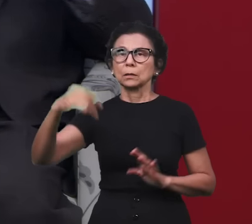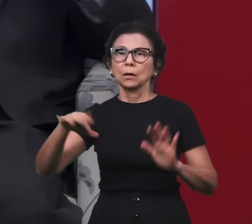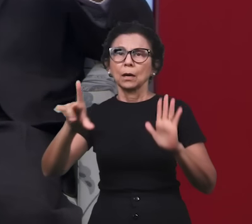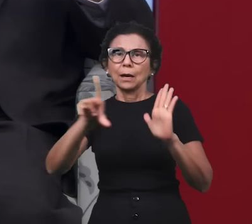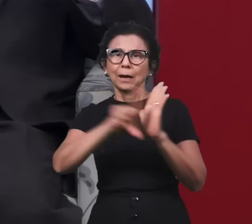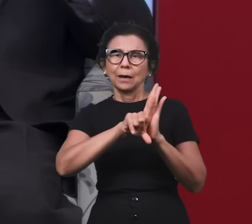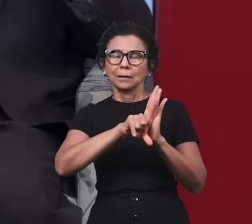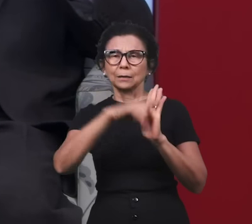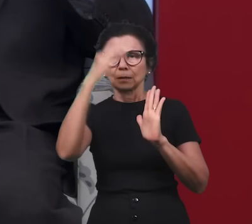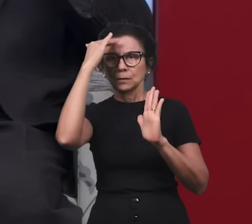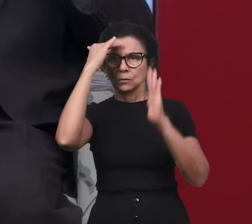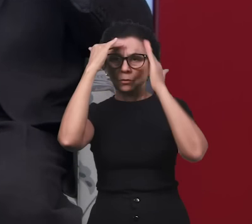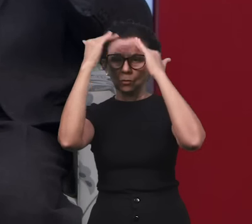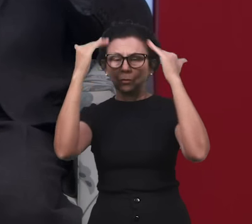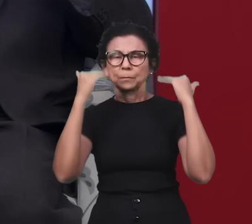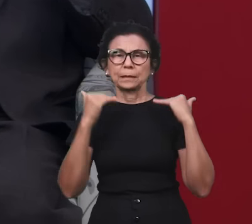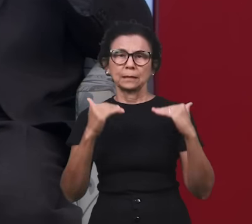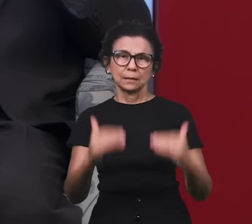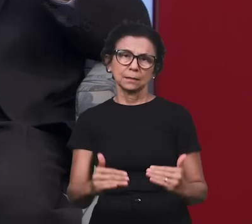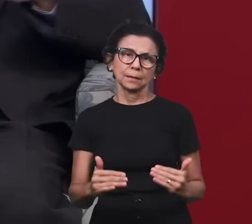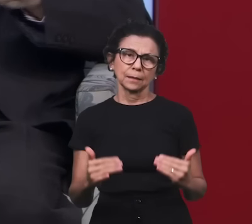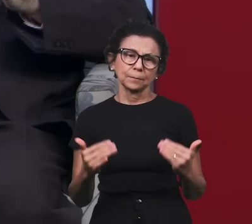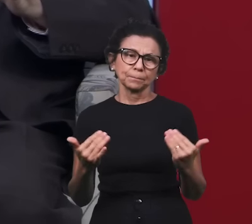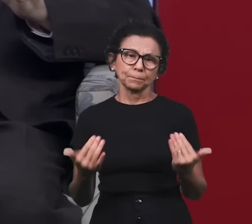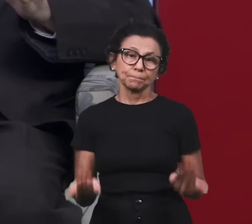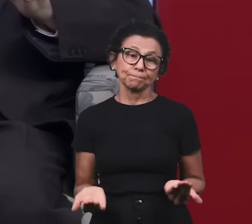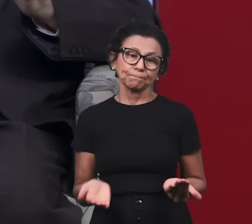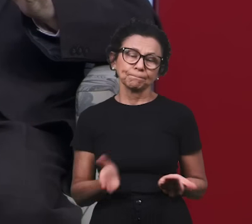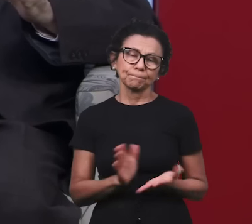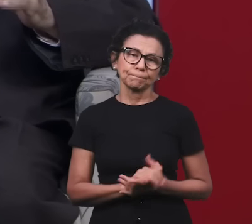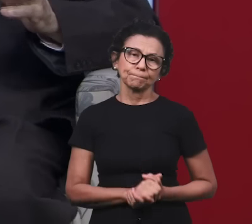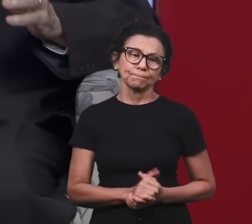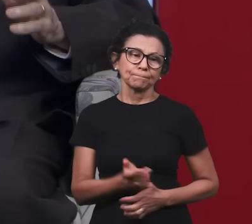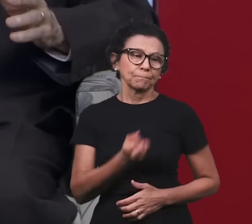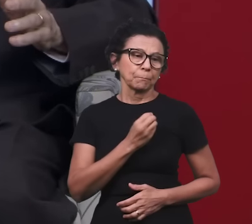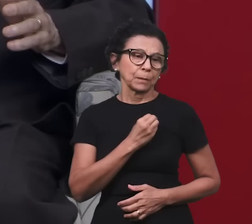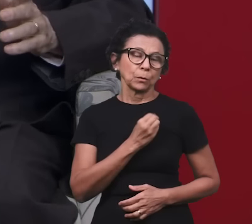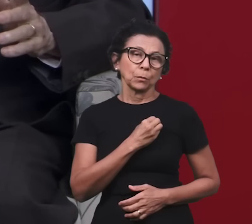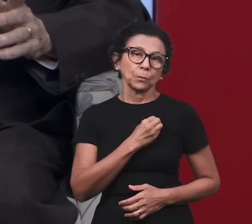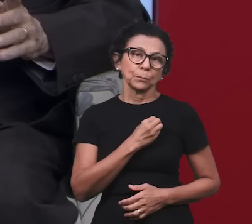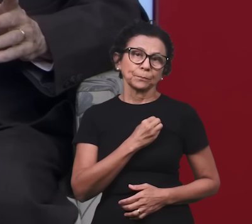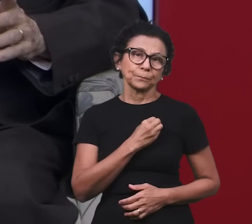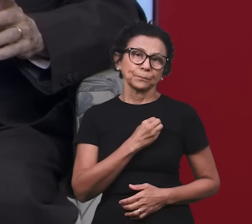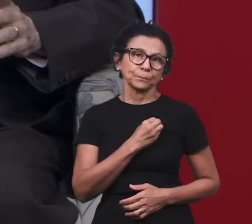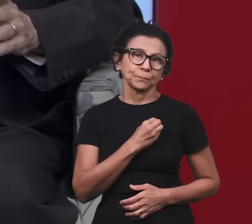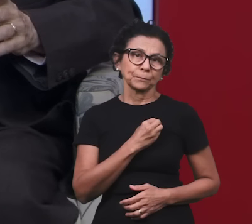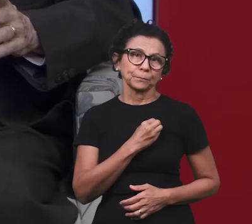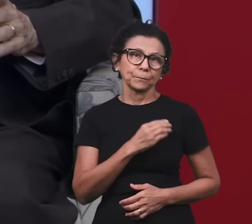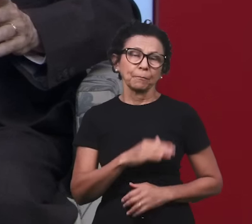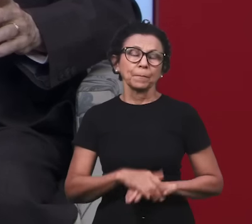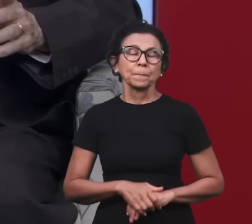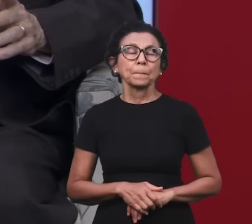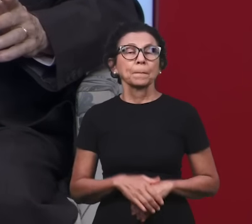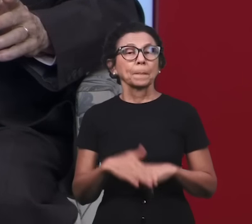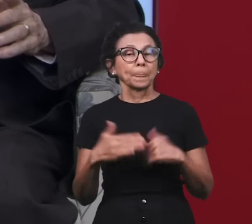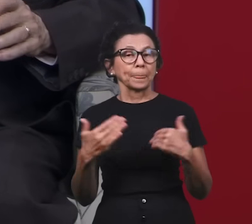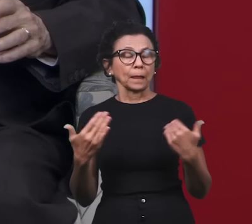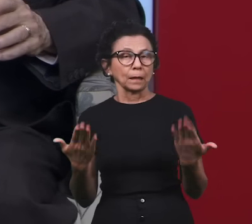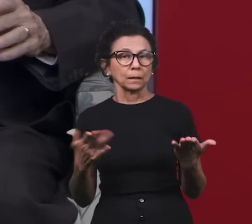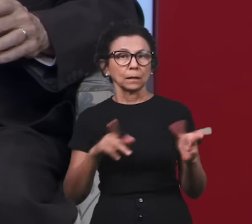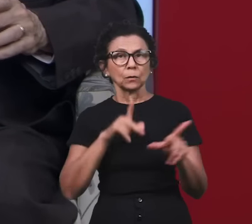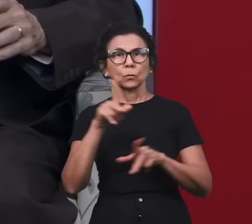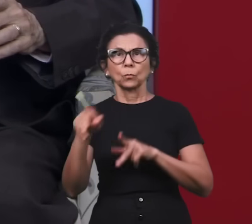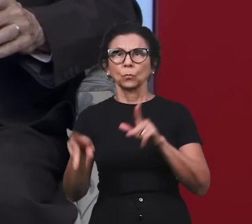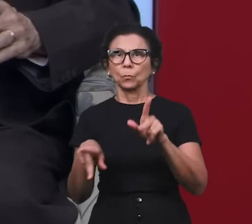tinha perdão dos pecados. Ele se baseava então na palavra, até